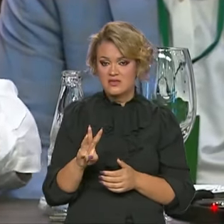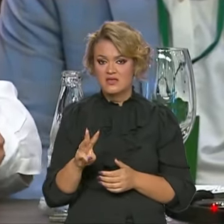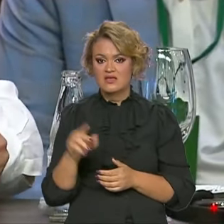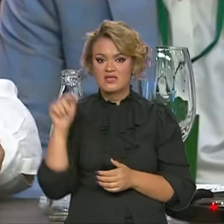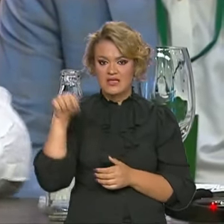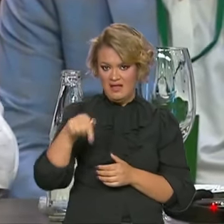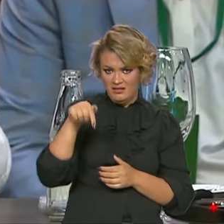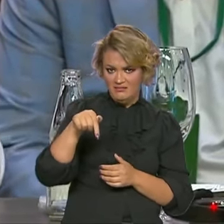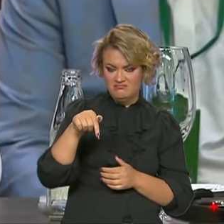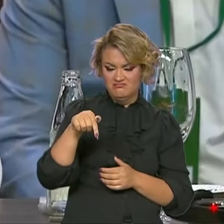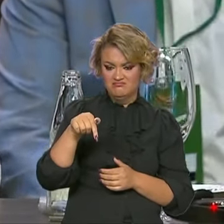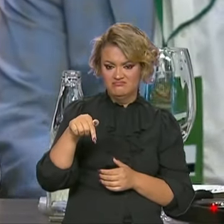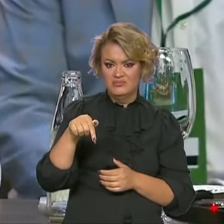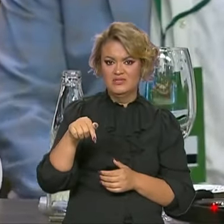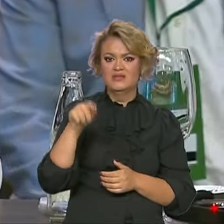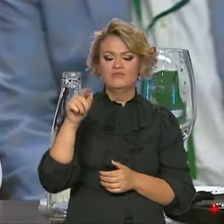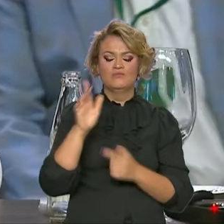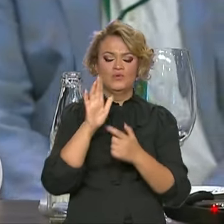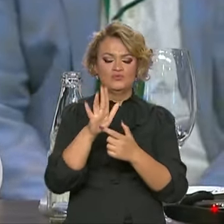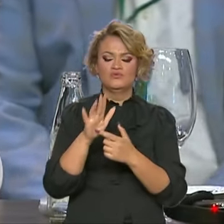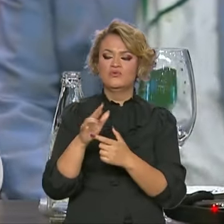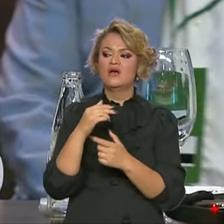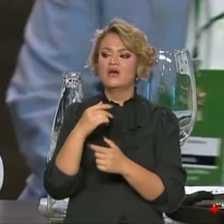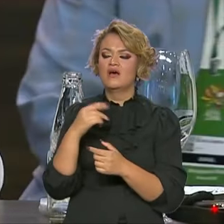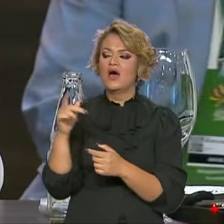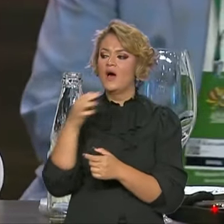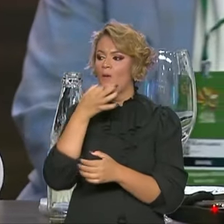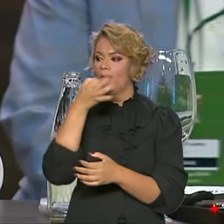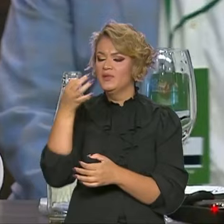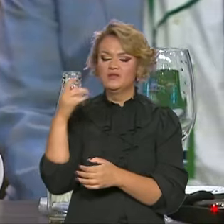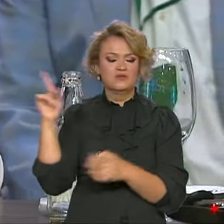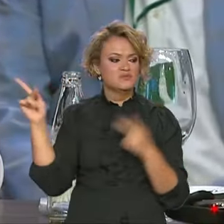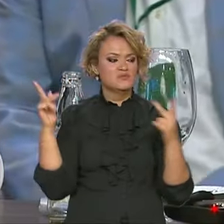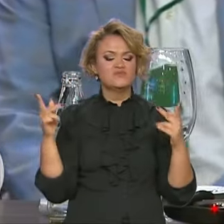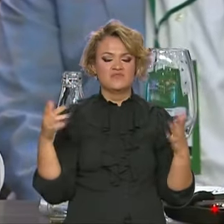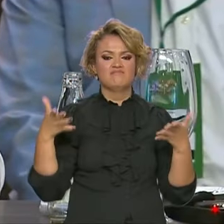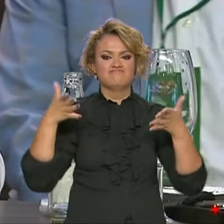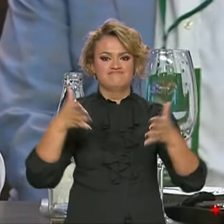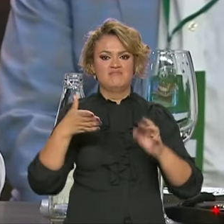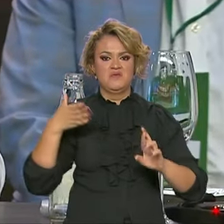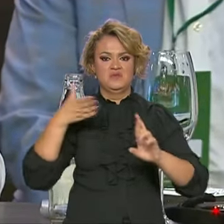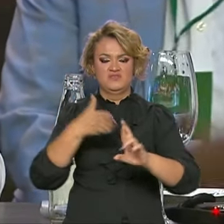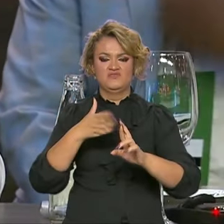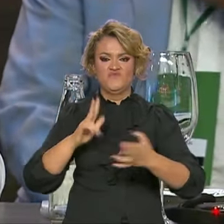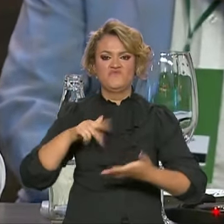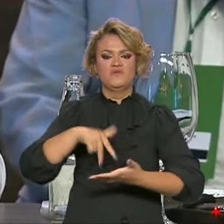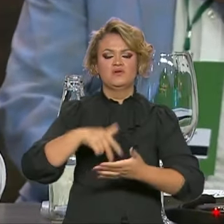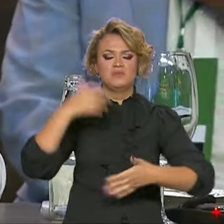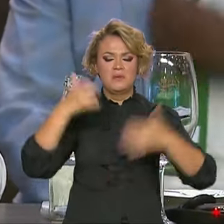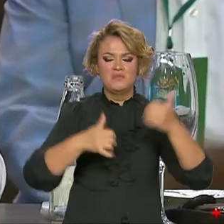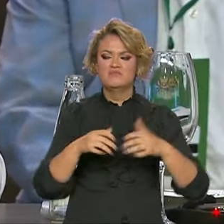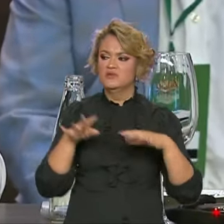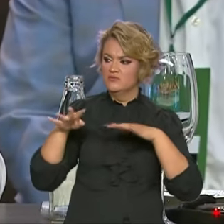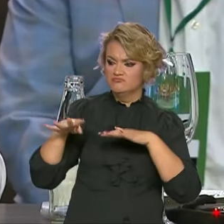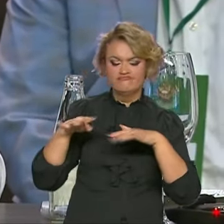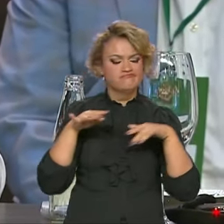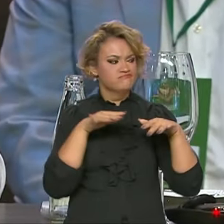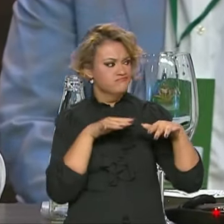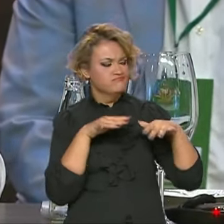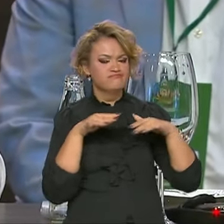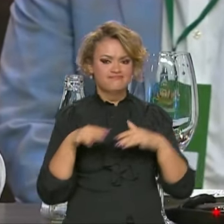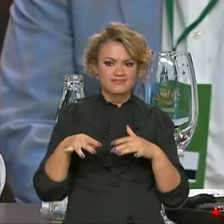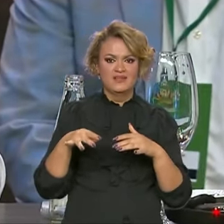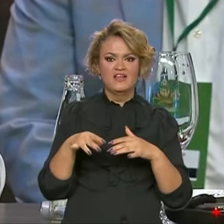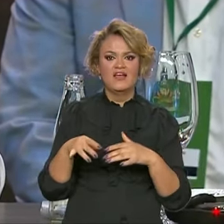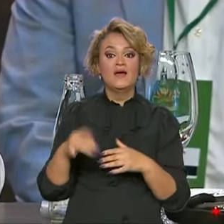para esta cúpula da Amazônia a voz dos povos da região. E foi essa voz que foi ouvida no começo dessa